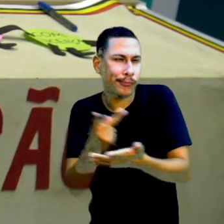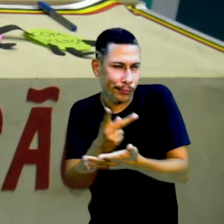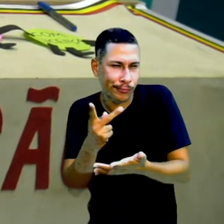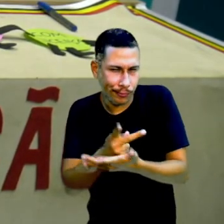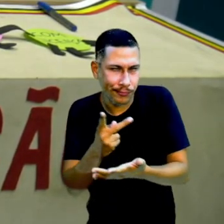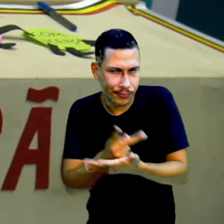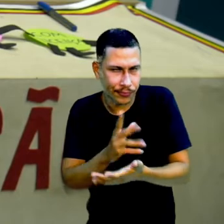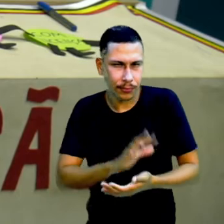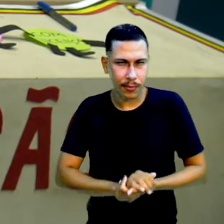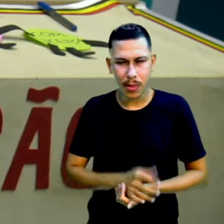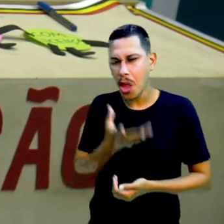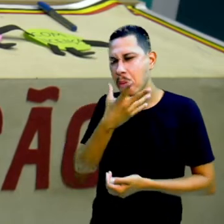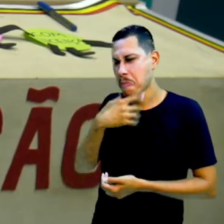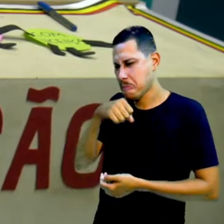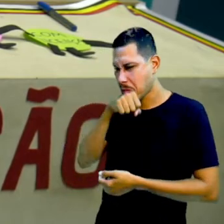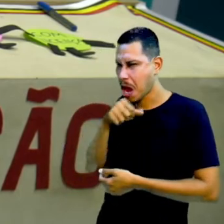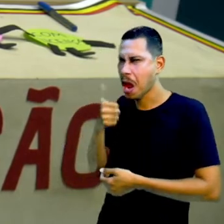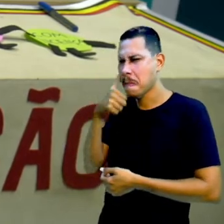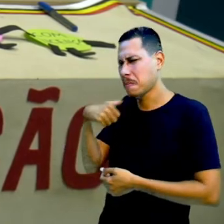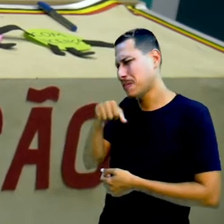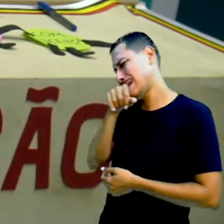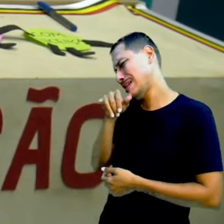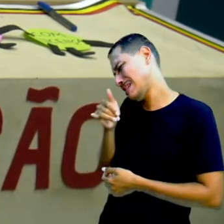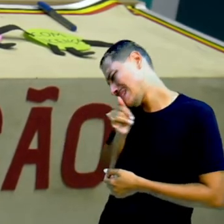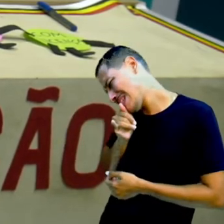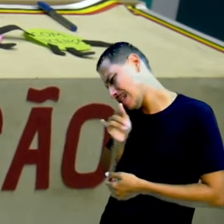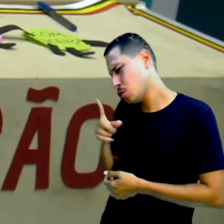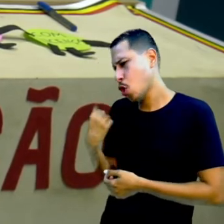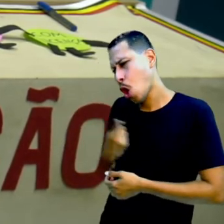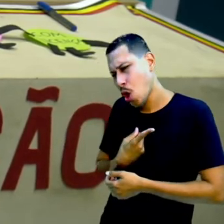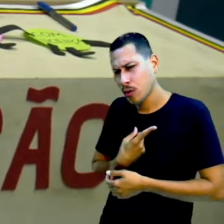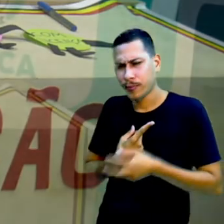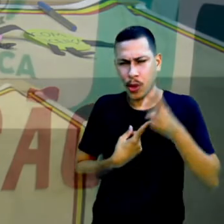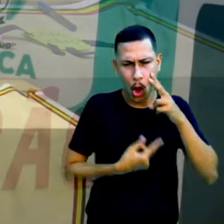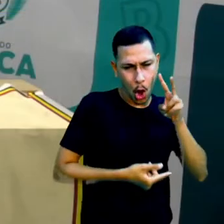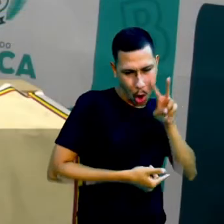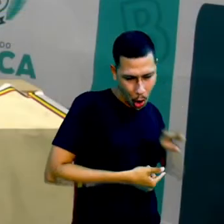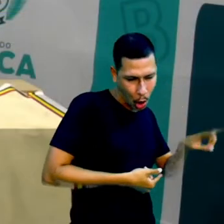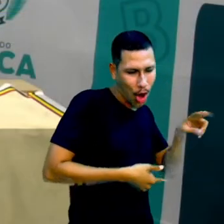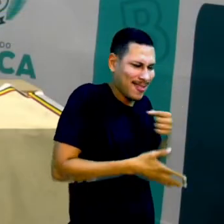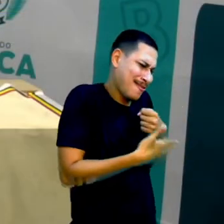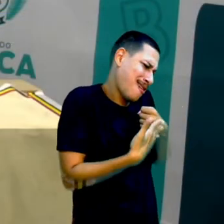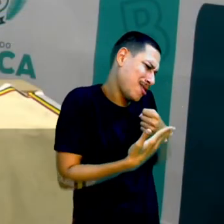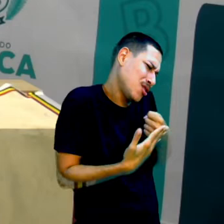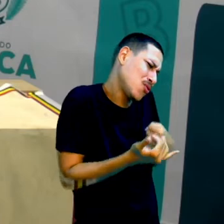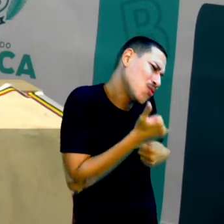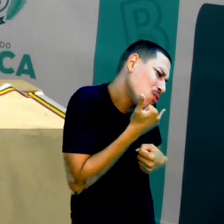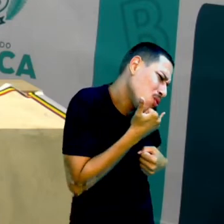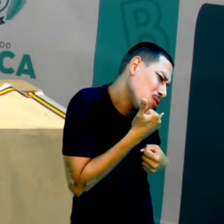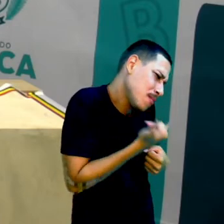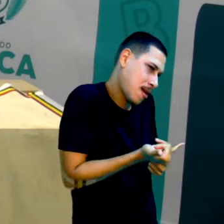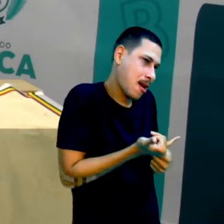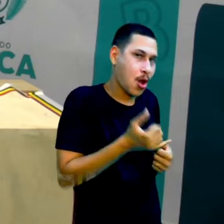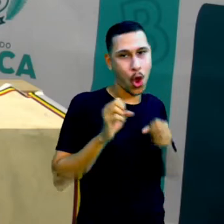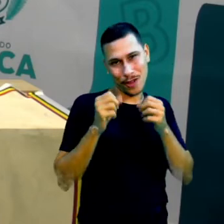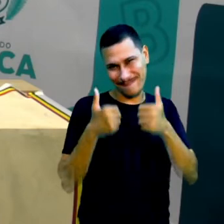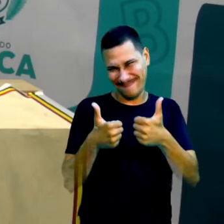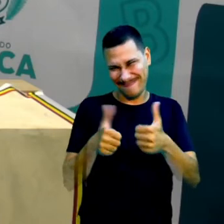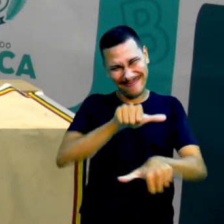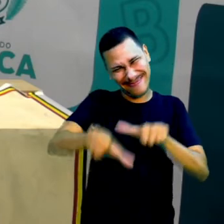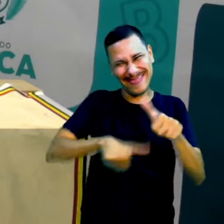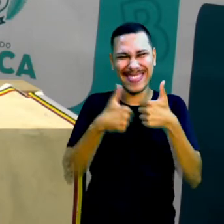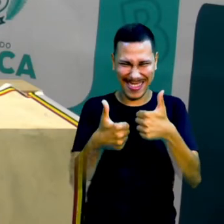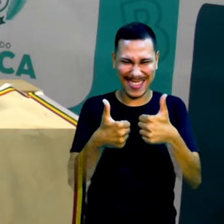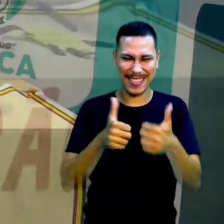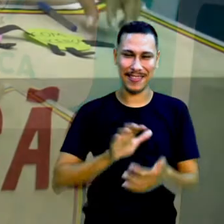que deixa o papai e a mamãe bem triste, a gente vai lá com bem carinho, pede uma desculpa aí, ó, fica tudo